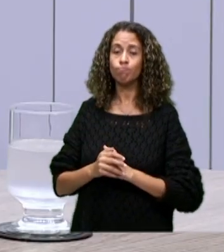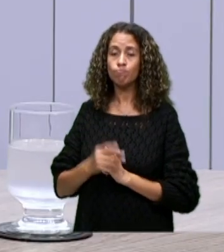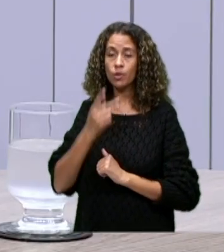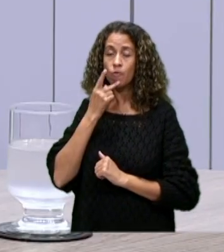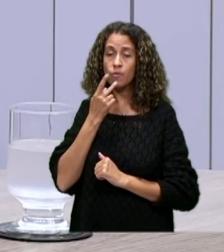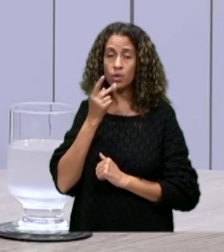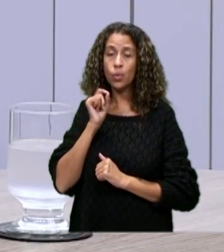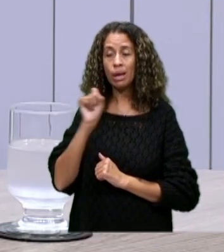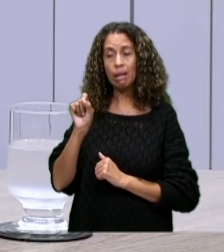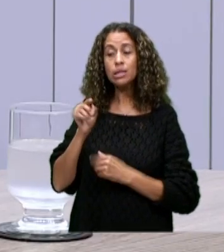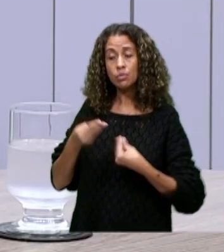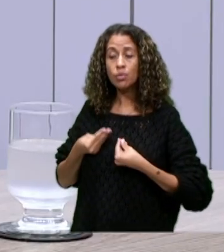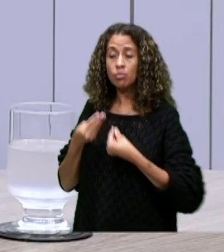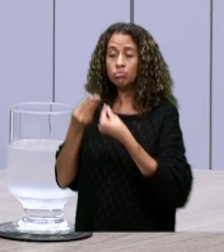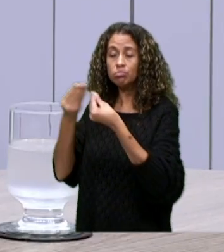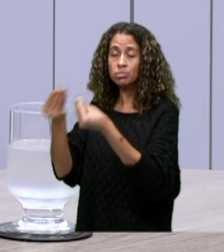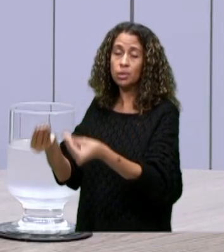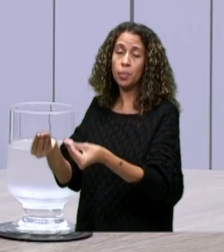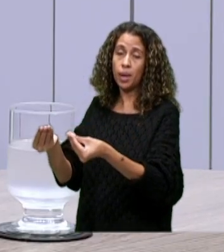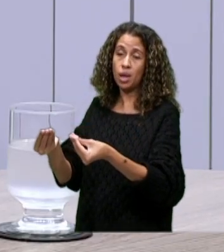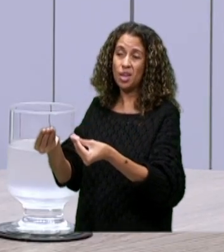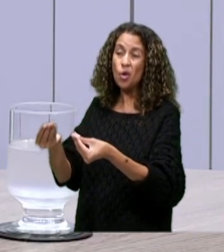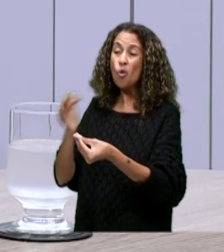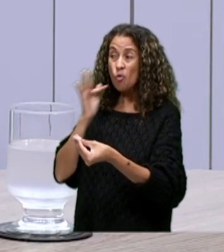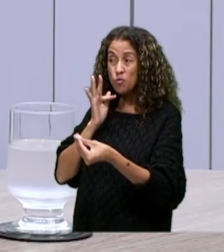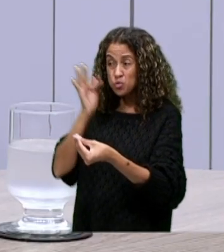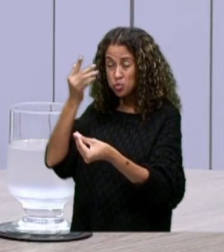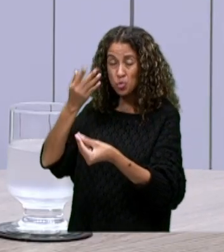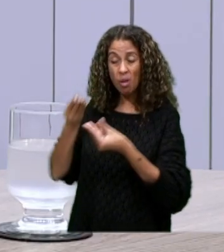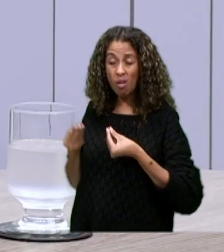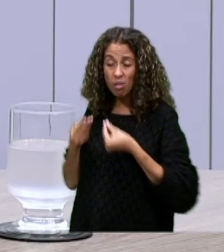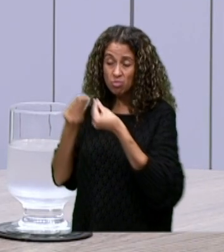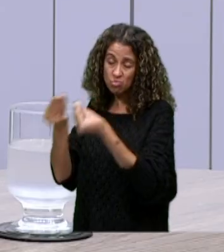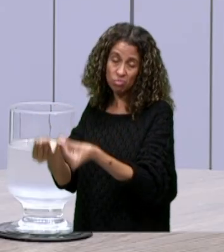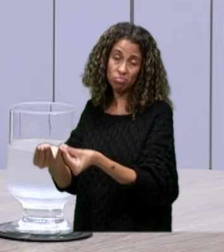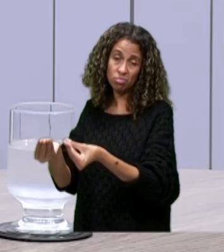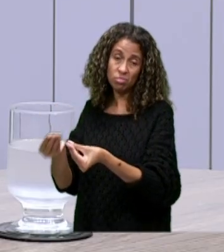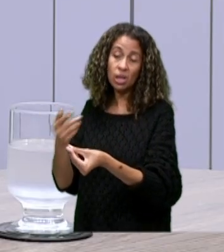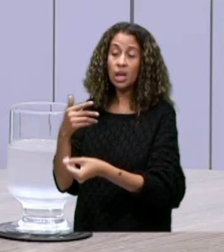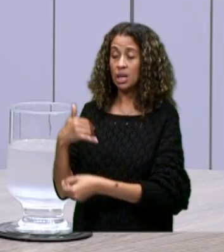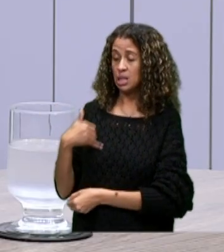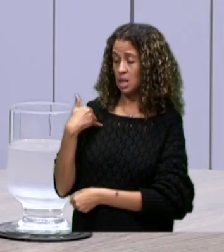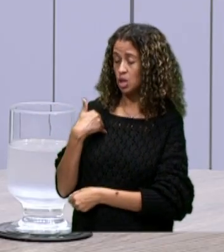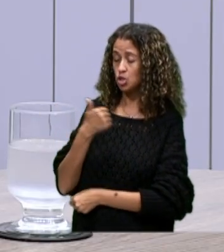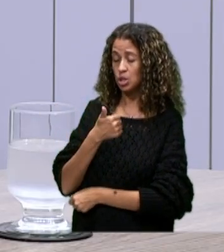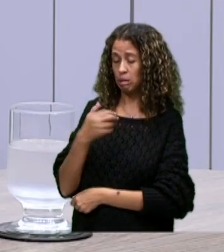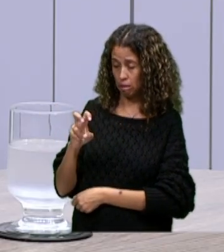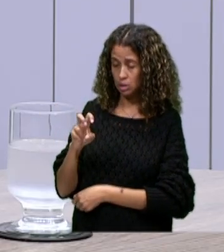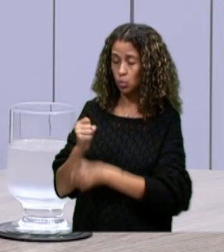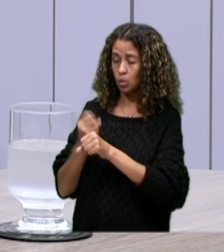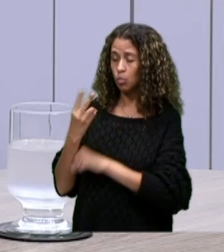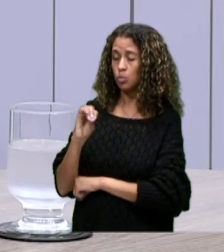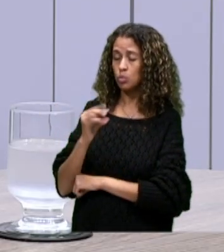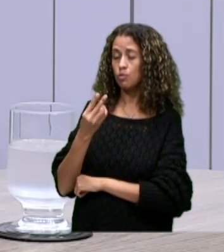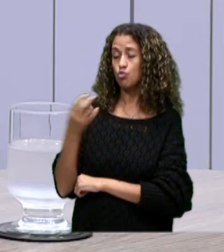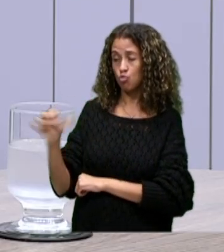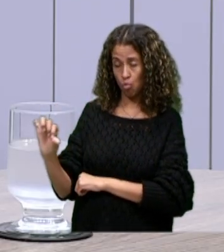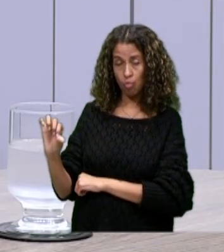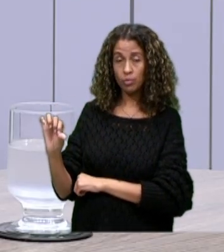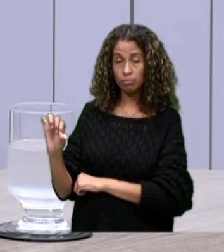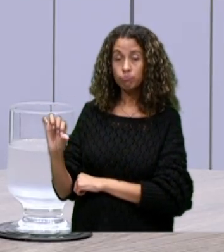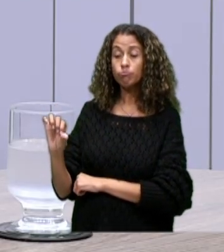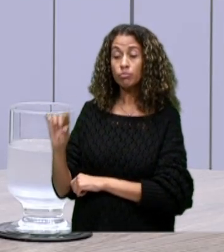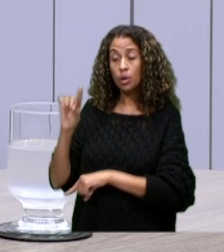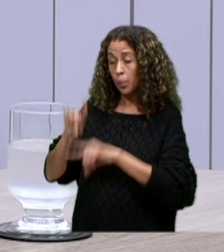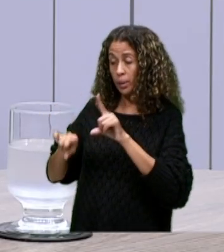esse futuro da gente agora, né? Esses adolescentes do livro, que em 2029 vão ter 15 anos, eles vão receber o produto desse tempo